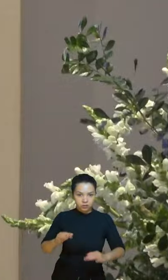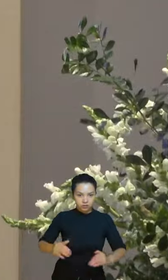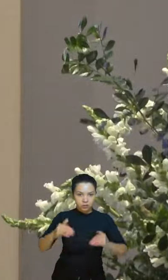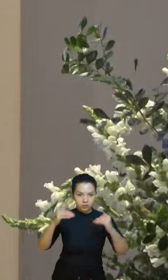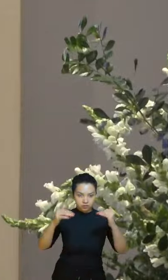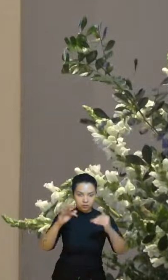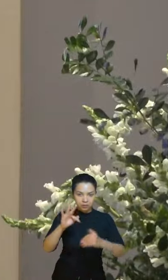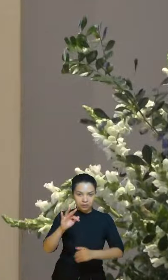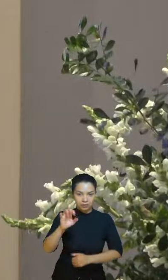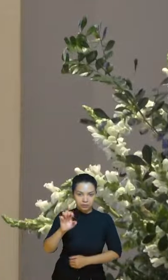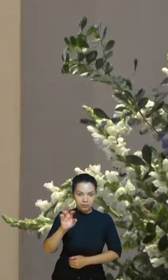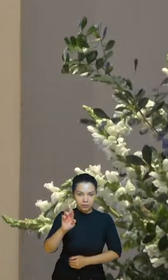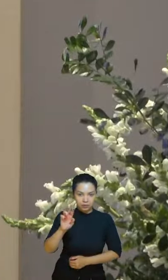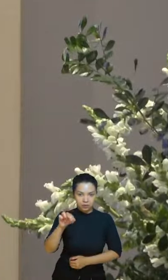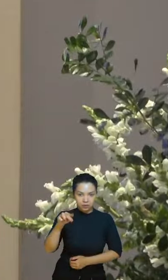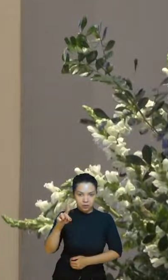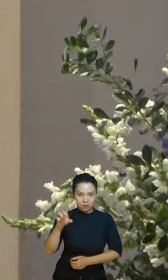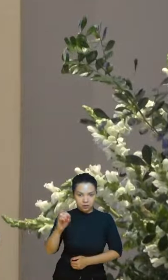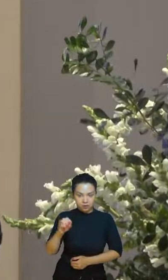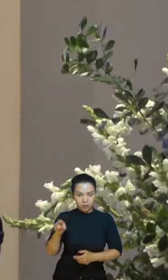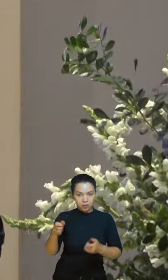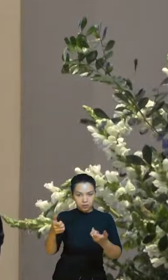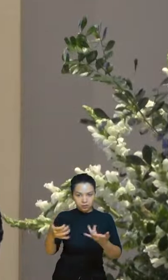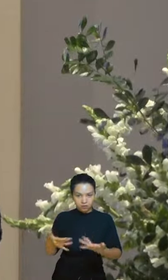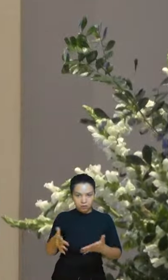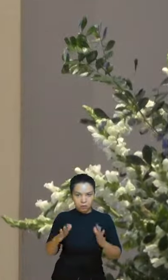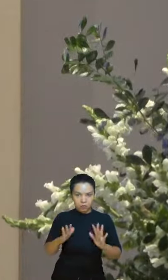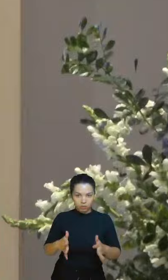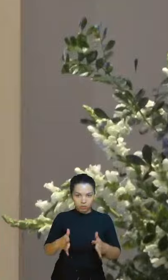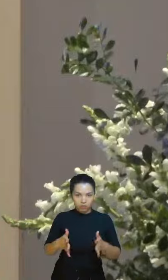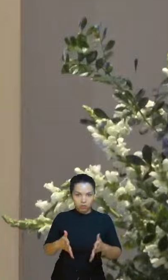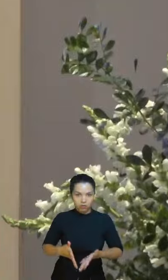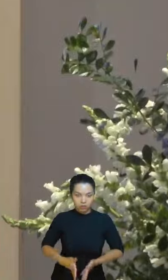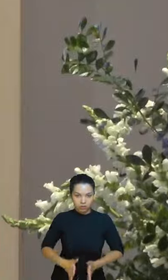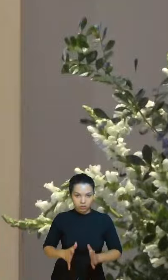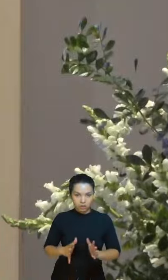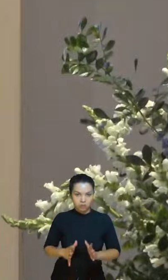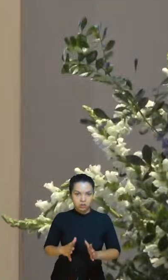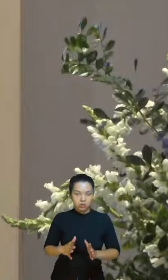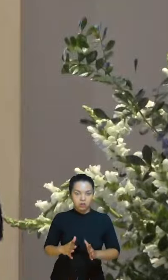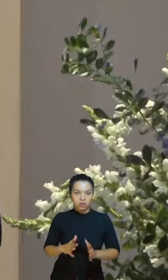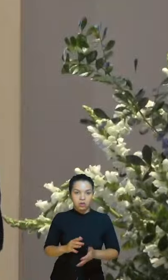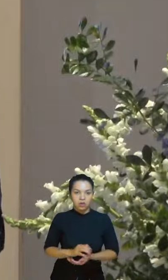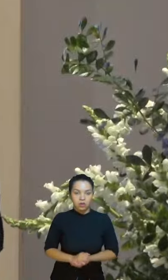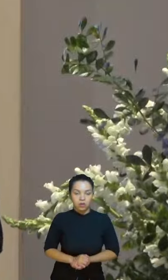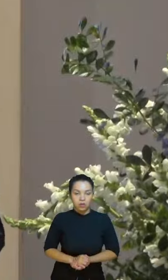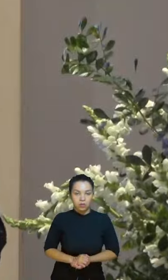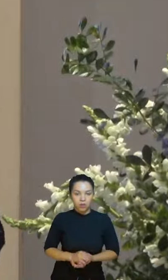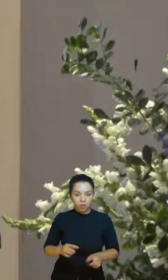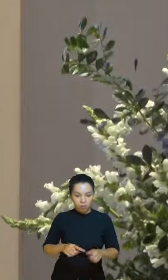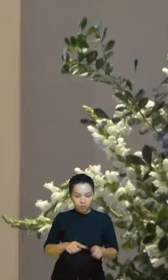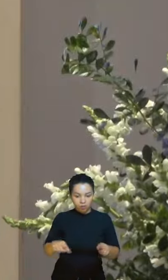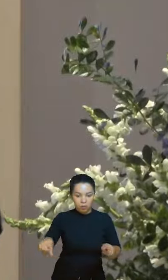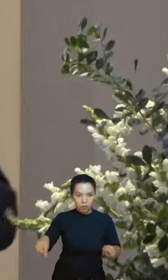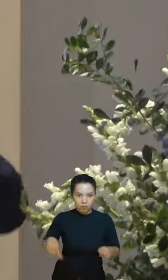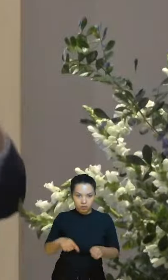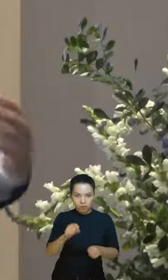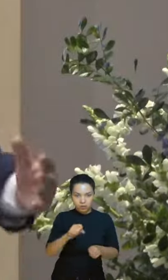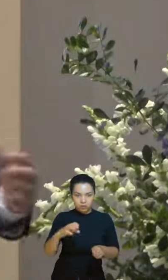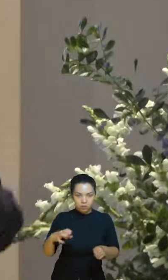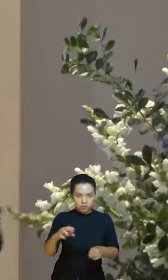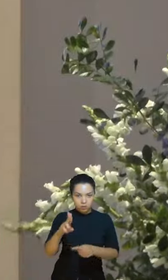quadros que como ele próprio diz nasceu a uma quadra de Santa Catarina Ele nasceu em União da Vitória